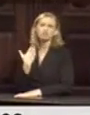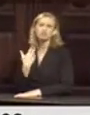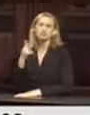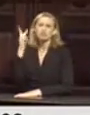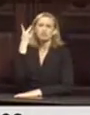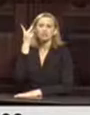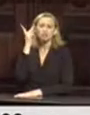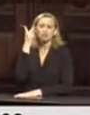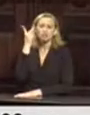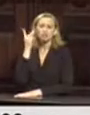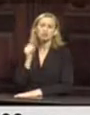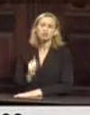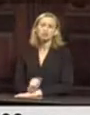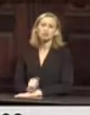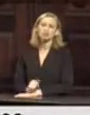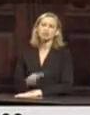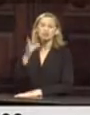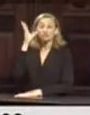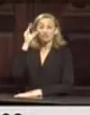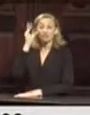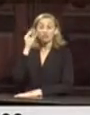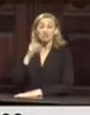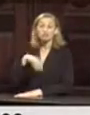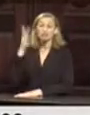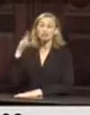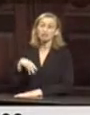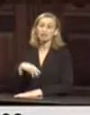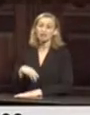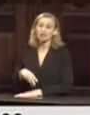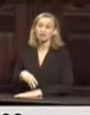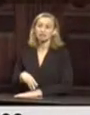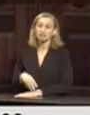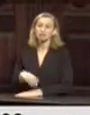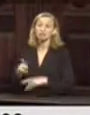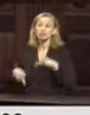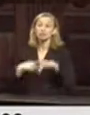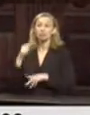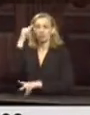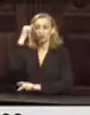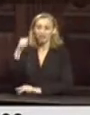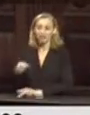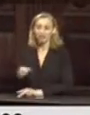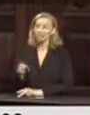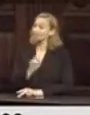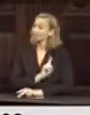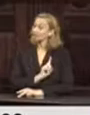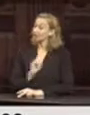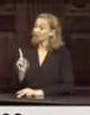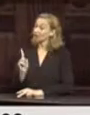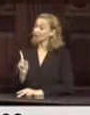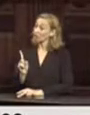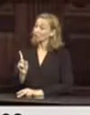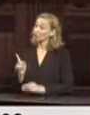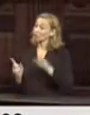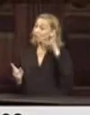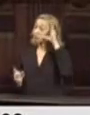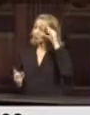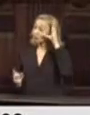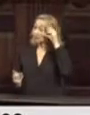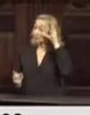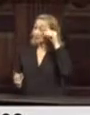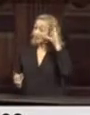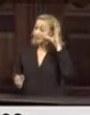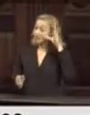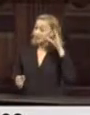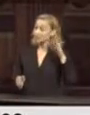interesses de quem? Das classes dominantes, não? E não os interesses